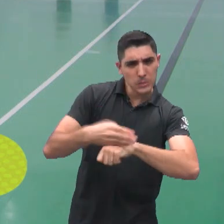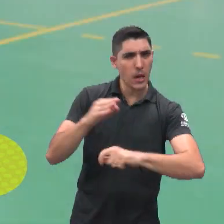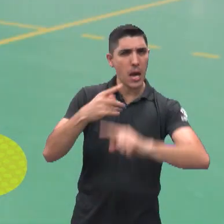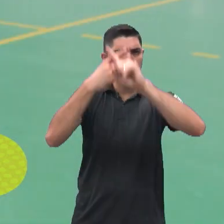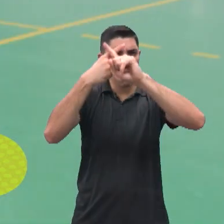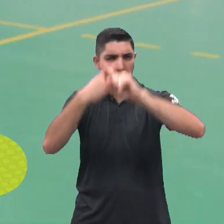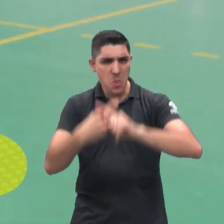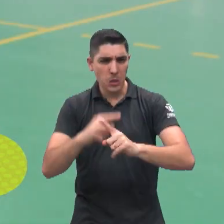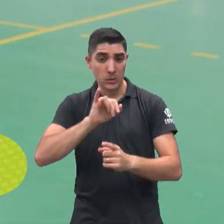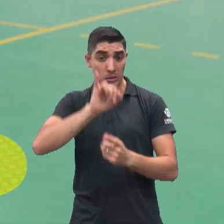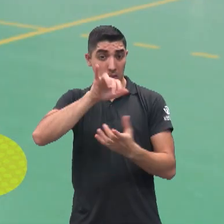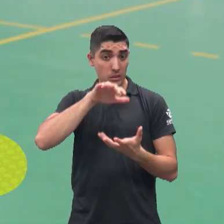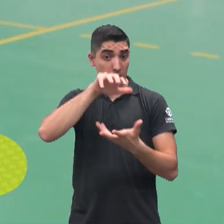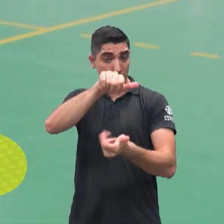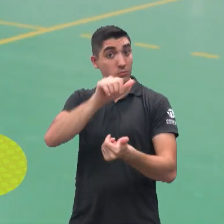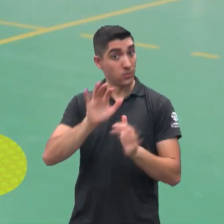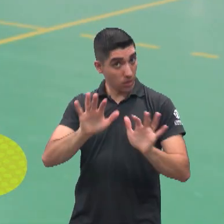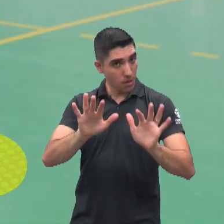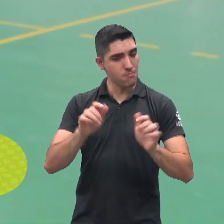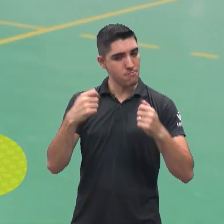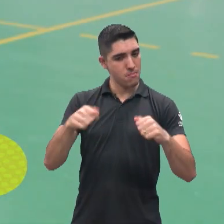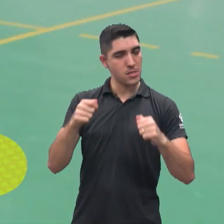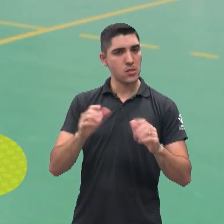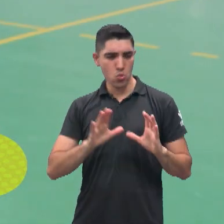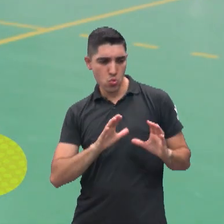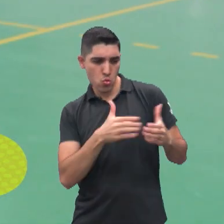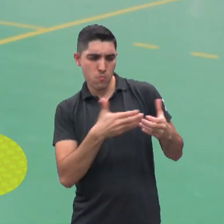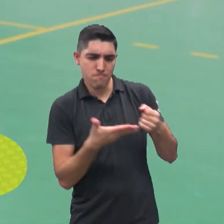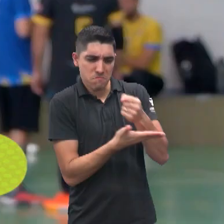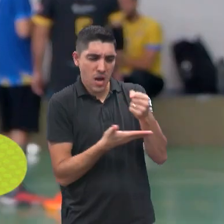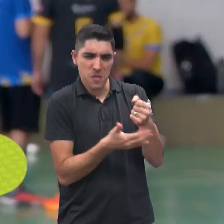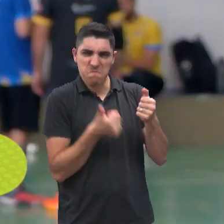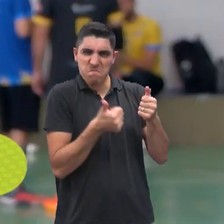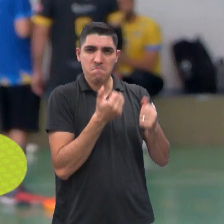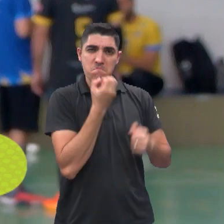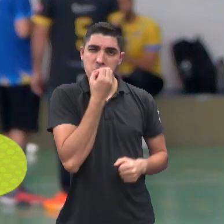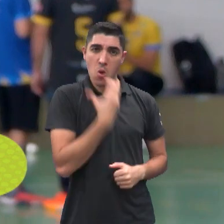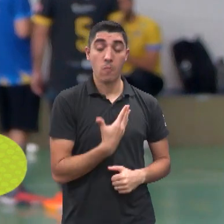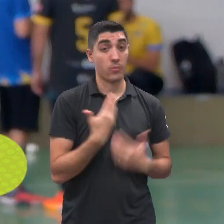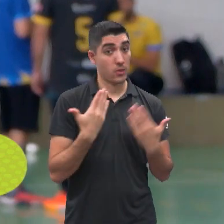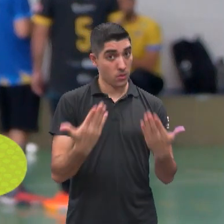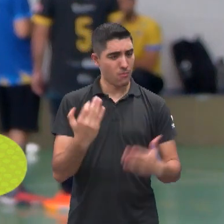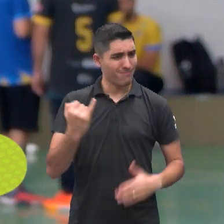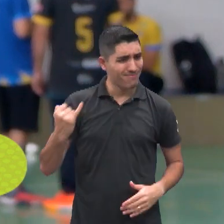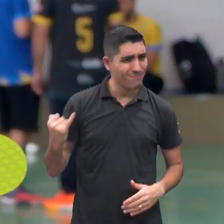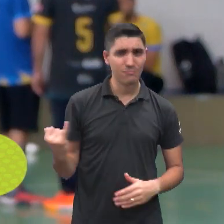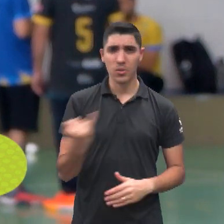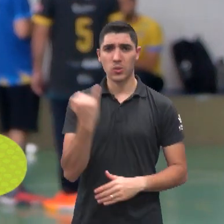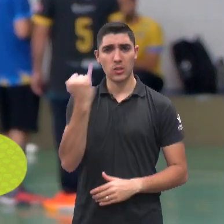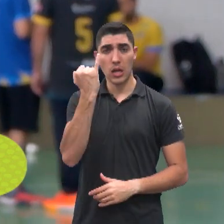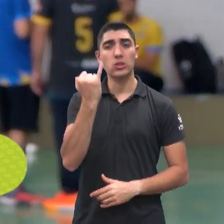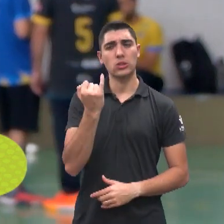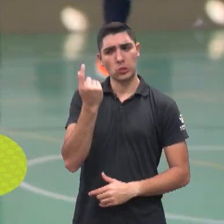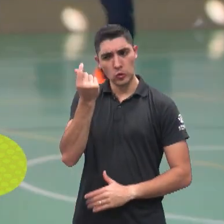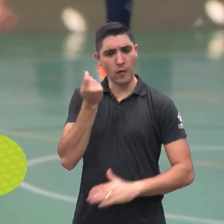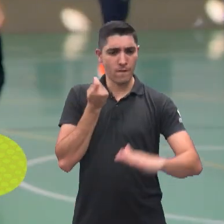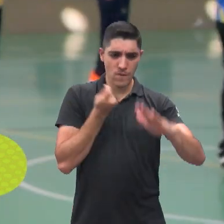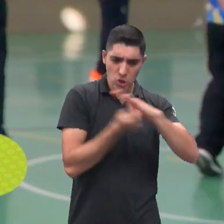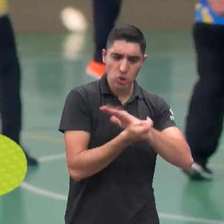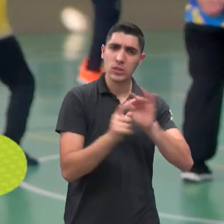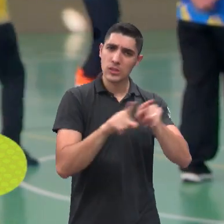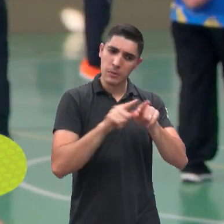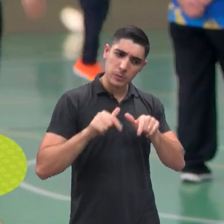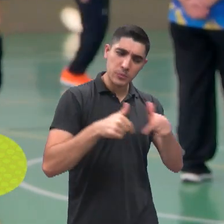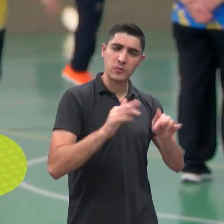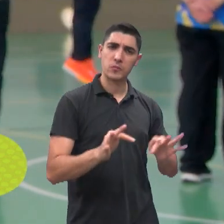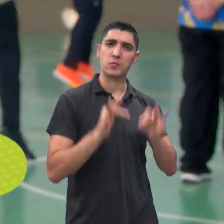internacionais, é preciso ter uma base forte. Portanto, é primordial investir no futuro. Aqui em São José